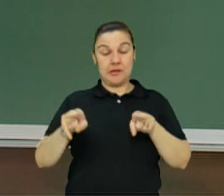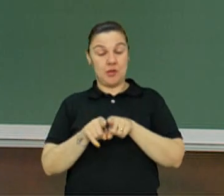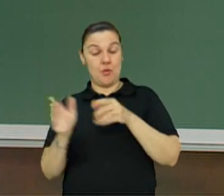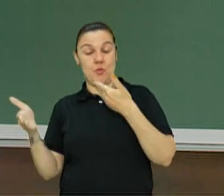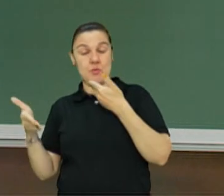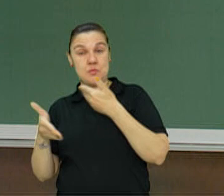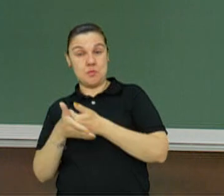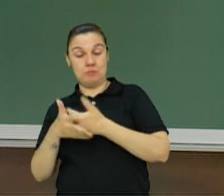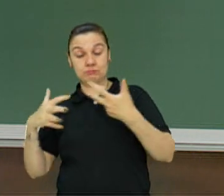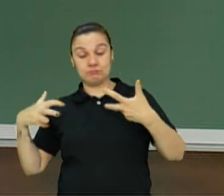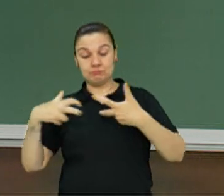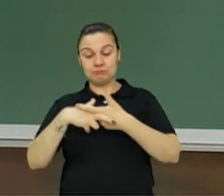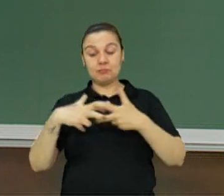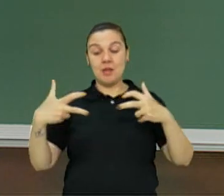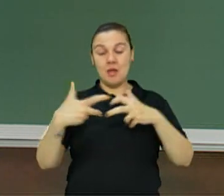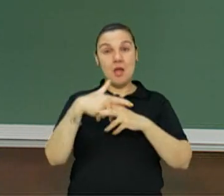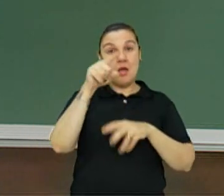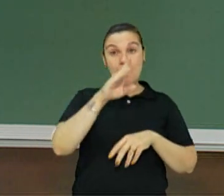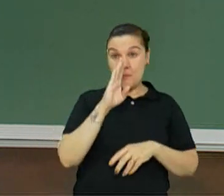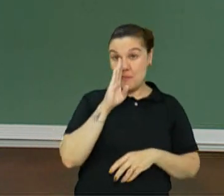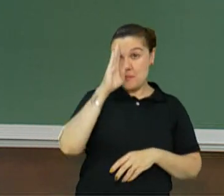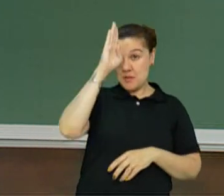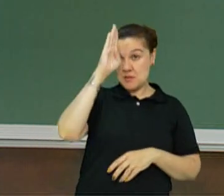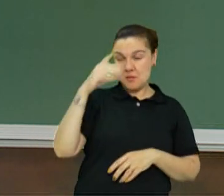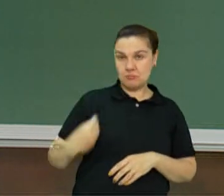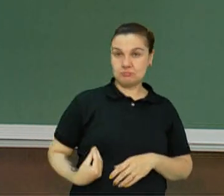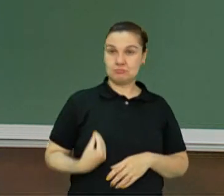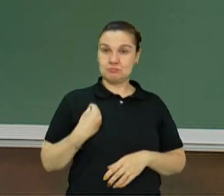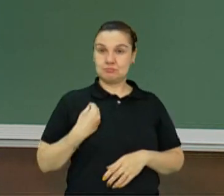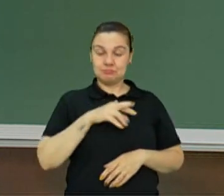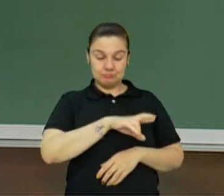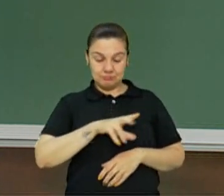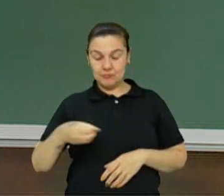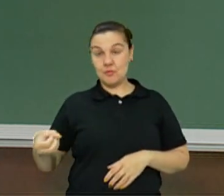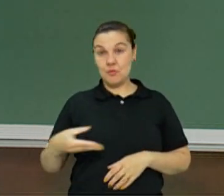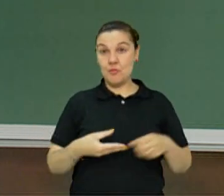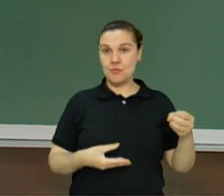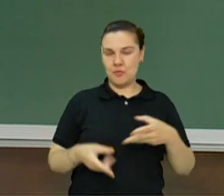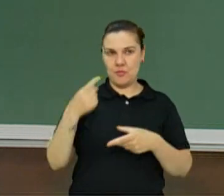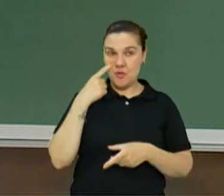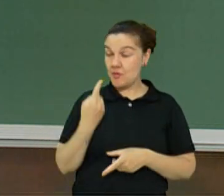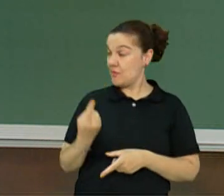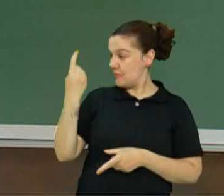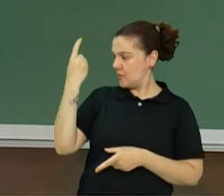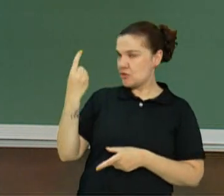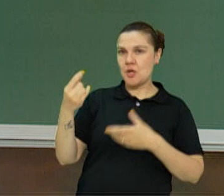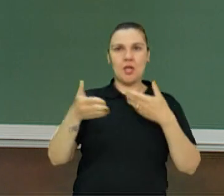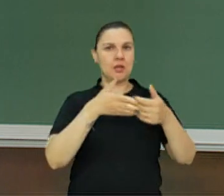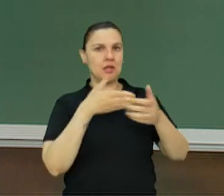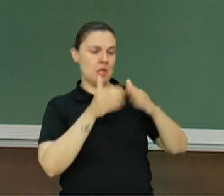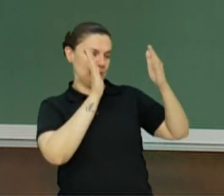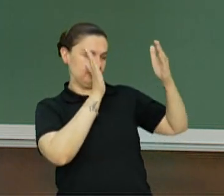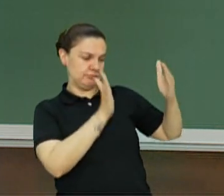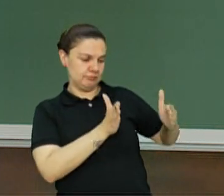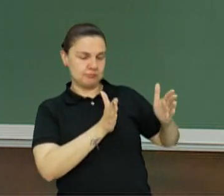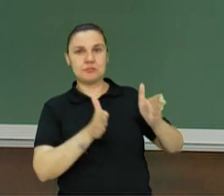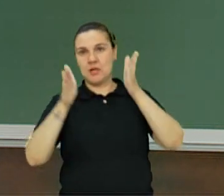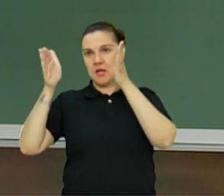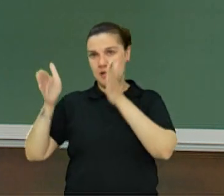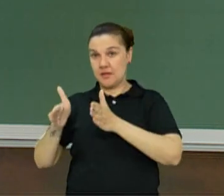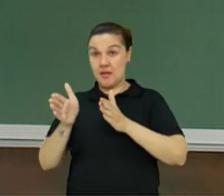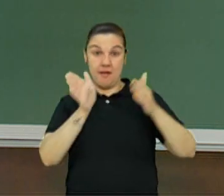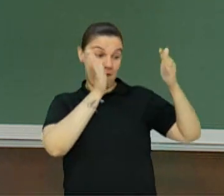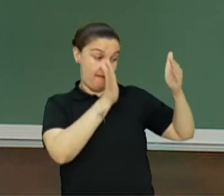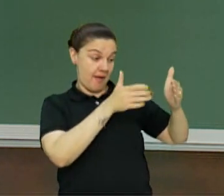isolamento reprodutivo são fundamentais para a existência de novos seres. Vejam, tanto as moscas que foram